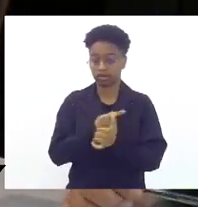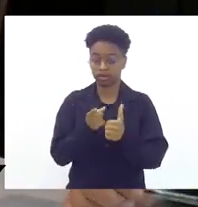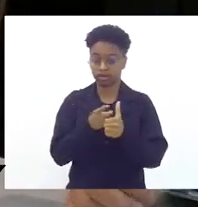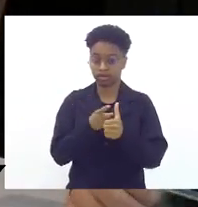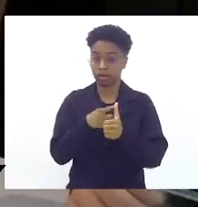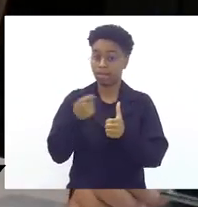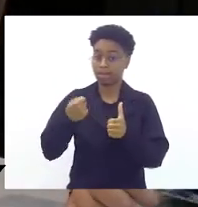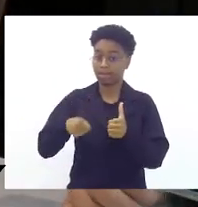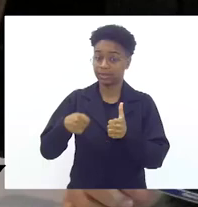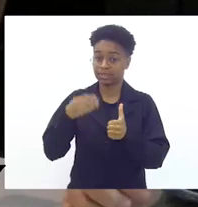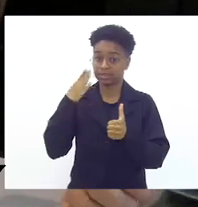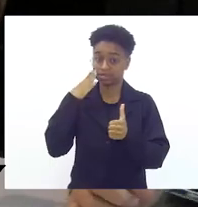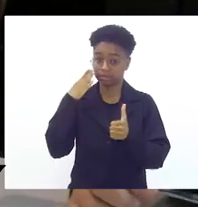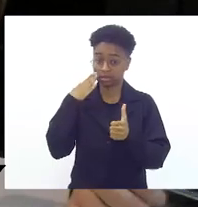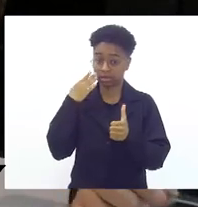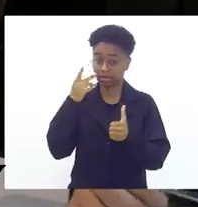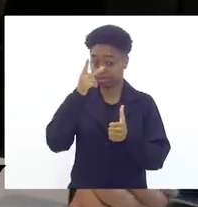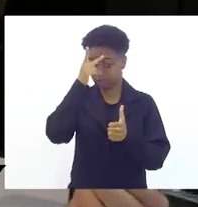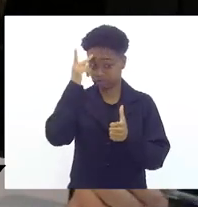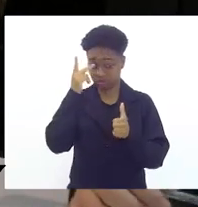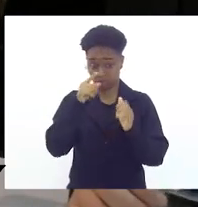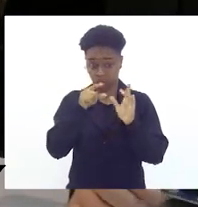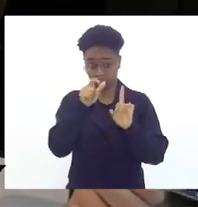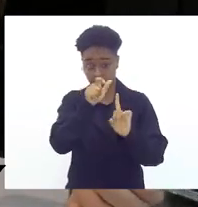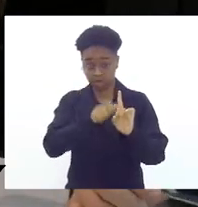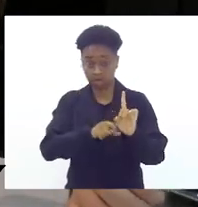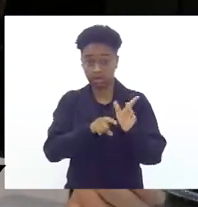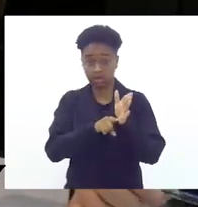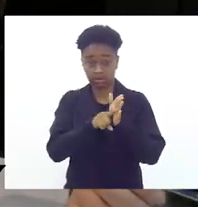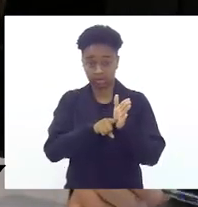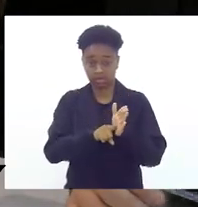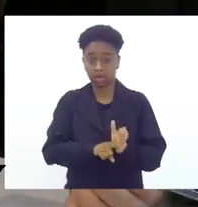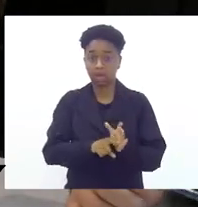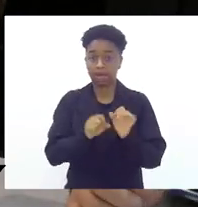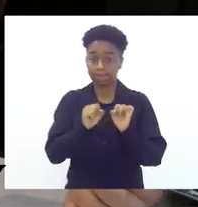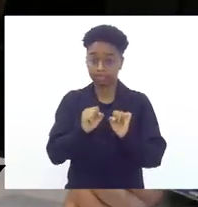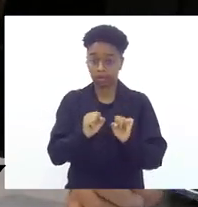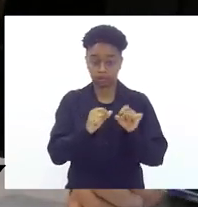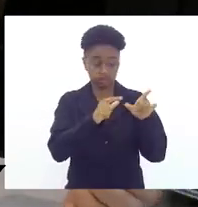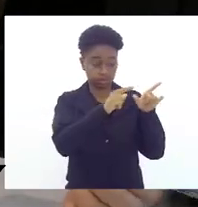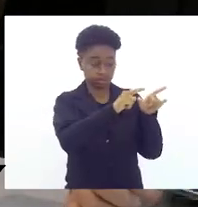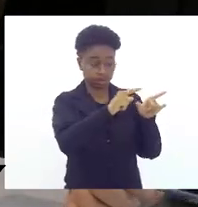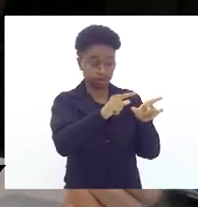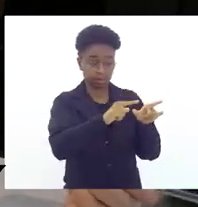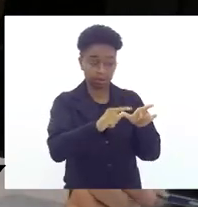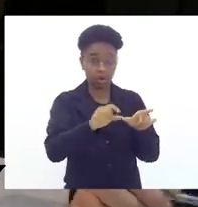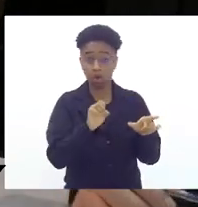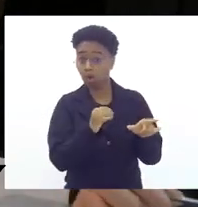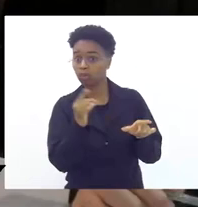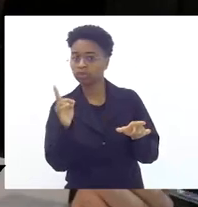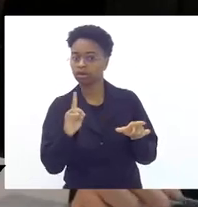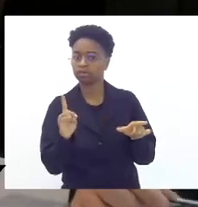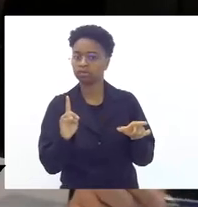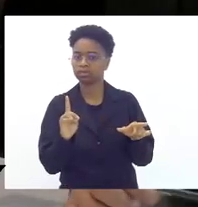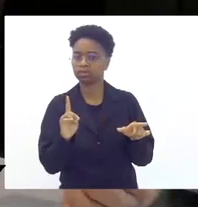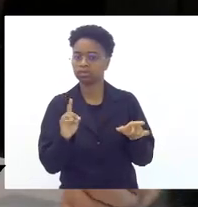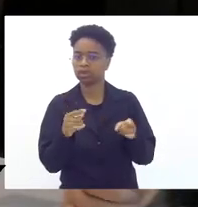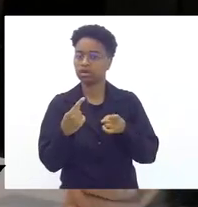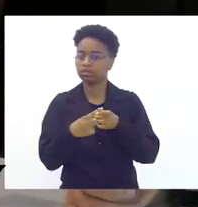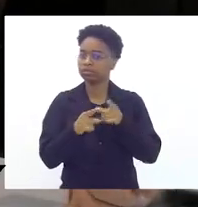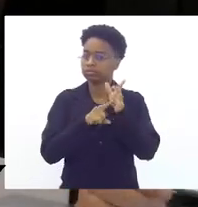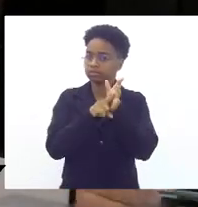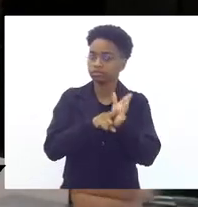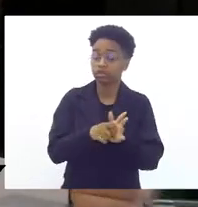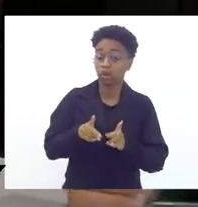tem que saber que a pessoa investigada pode estar ali entre as pessoas a serem reconhecidas ou não que a investigação vai